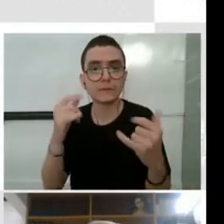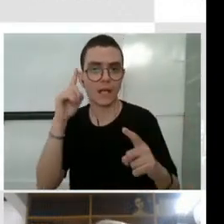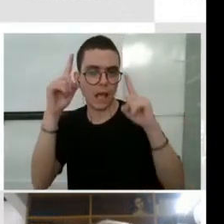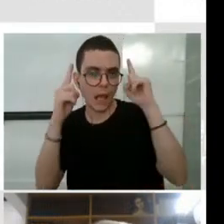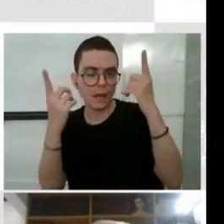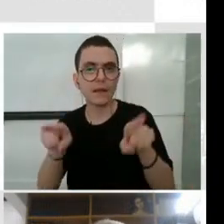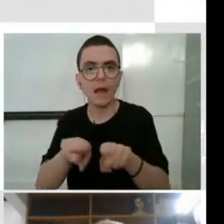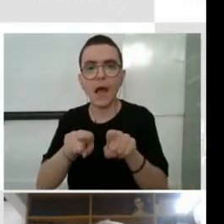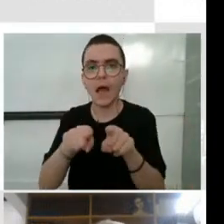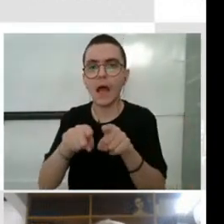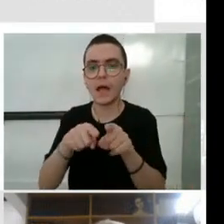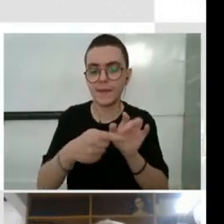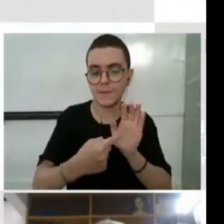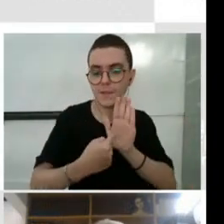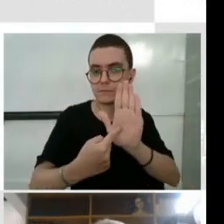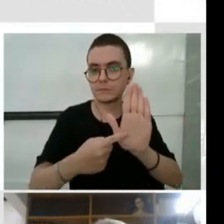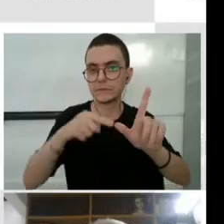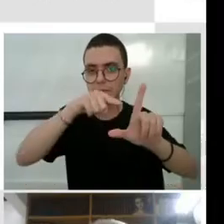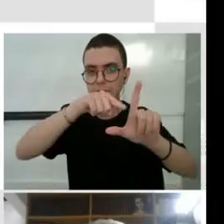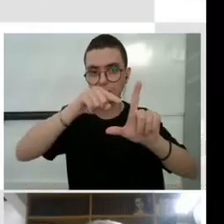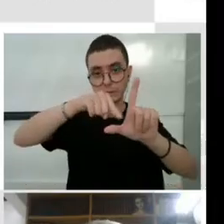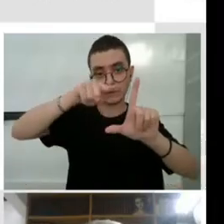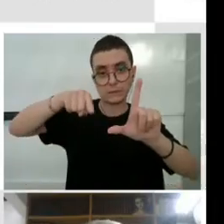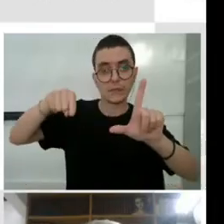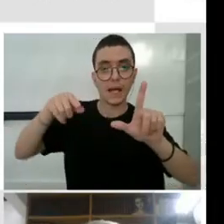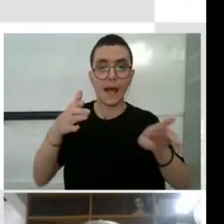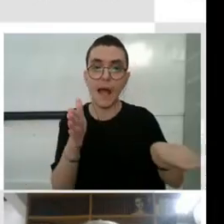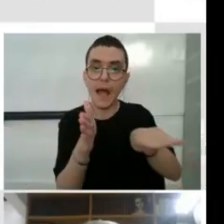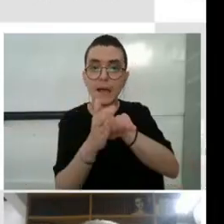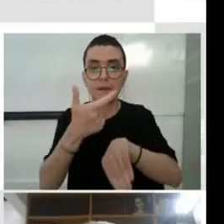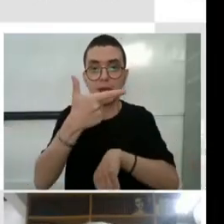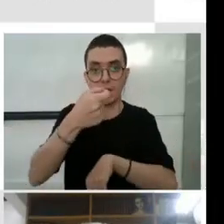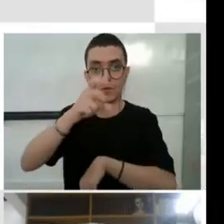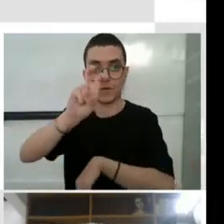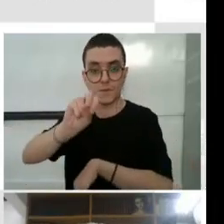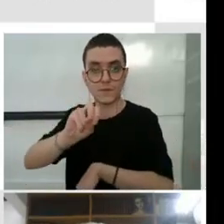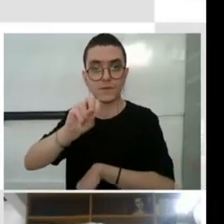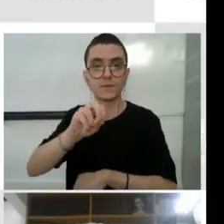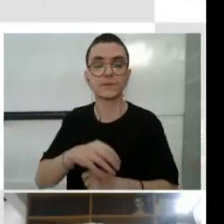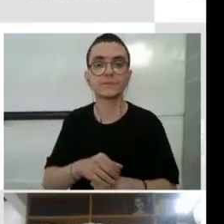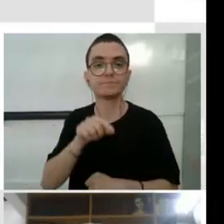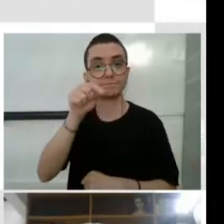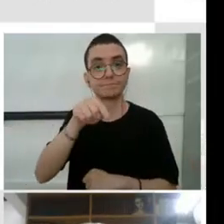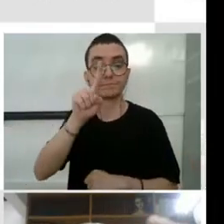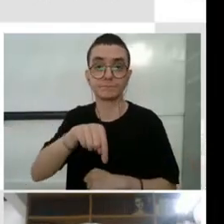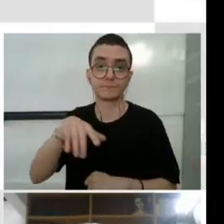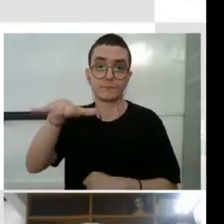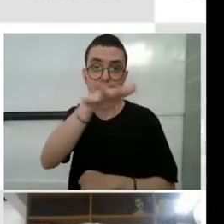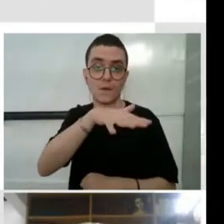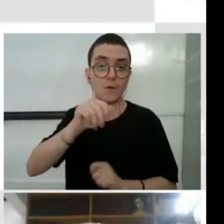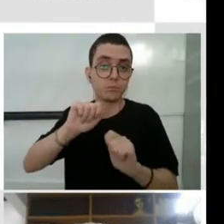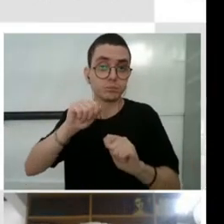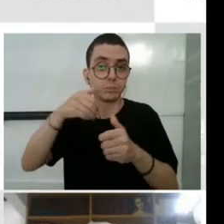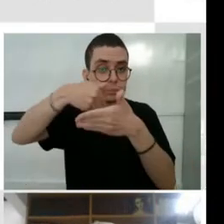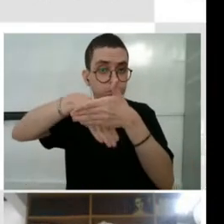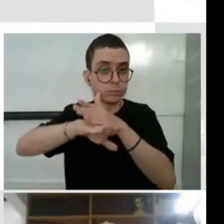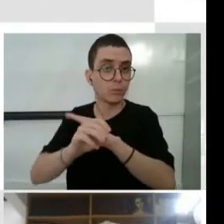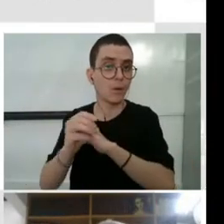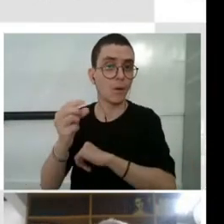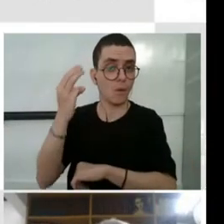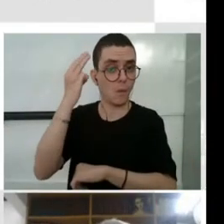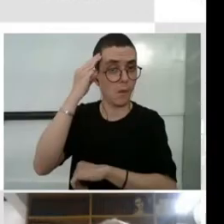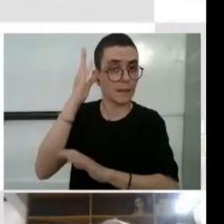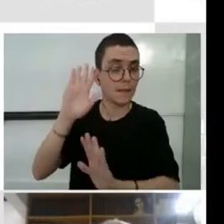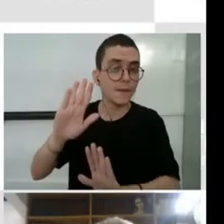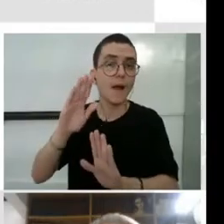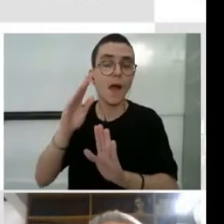e projeções até 2050. Bom, esse, então, é um cenário que nós podemos ter em mente para observar os próximos, né?